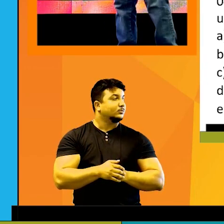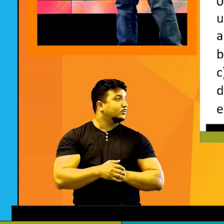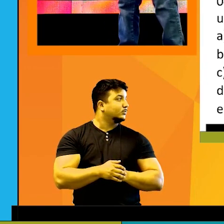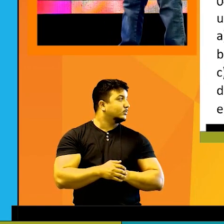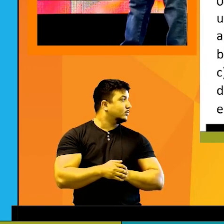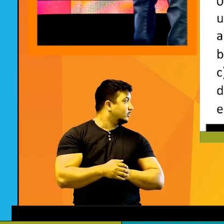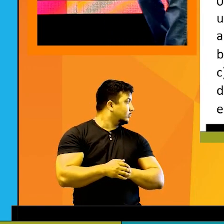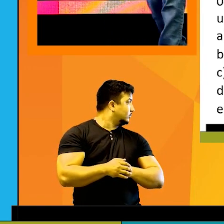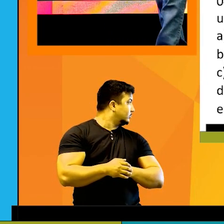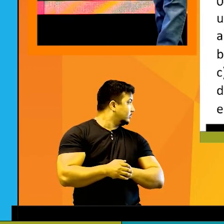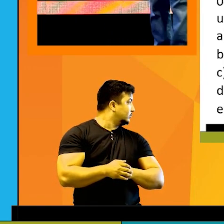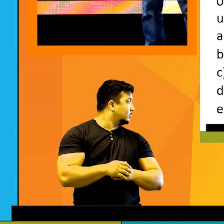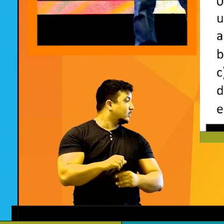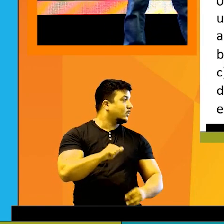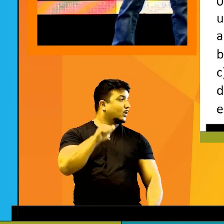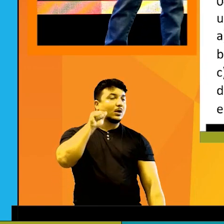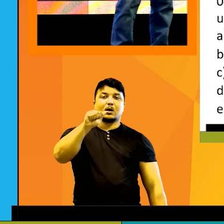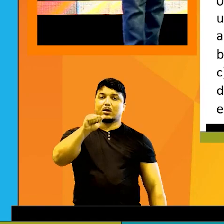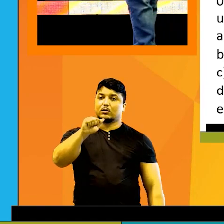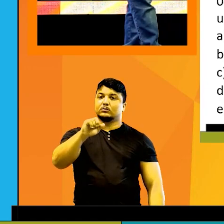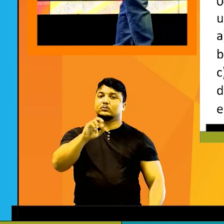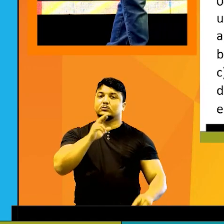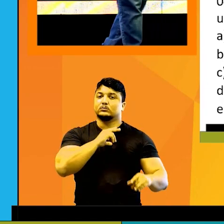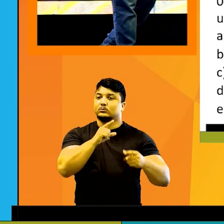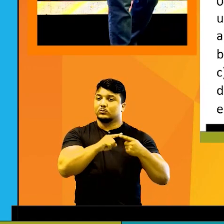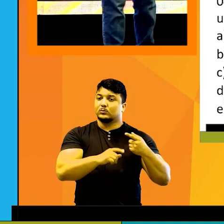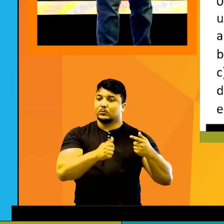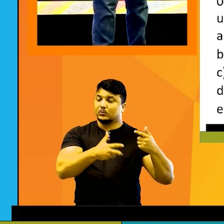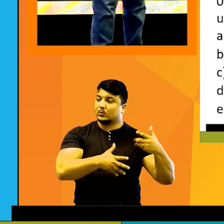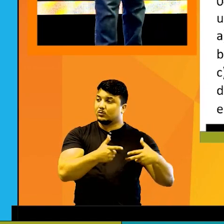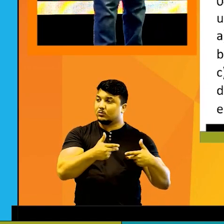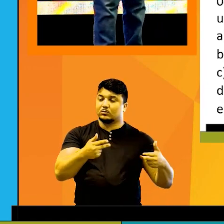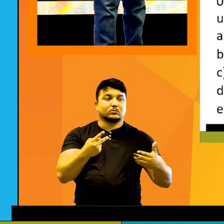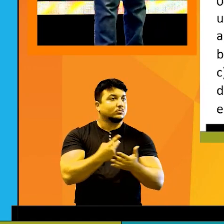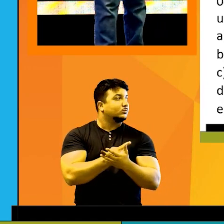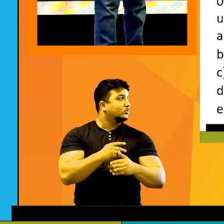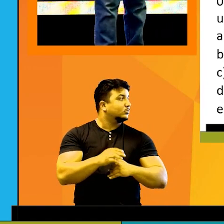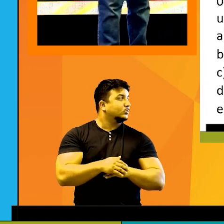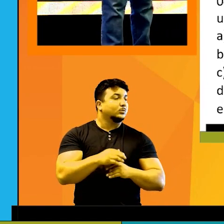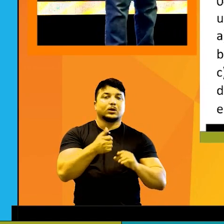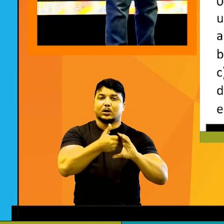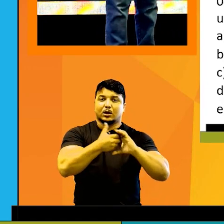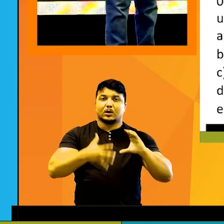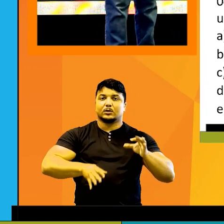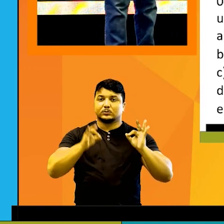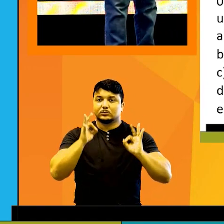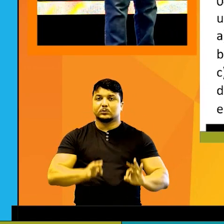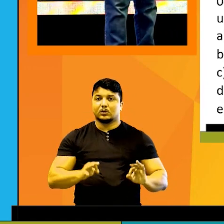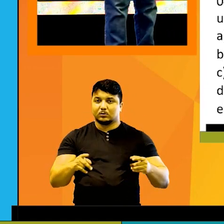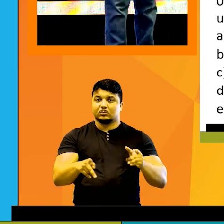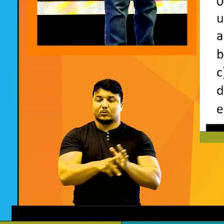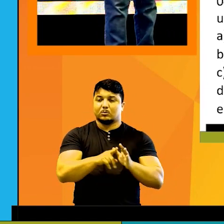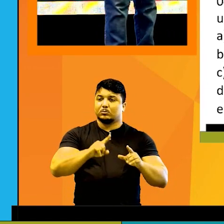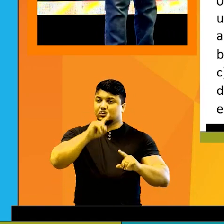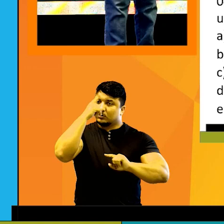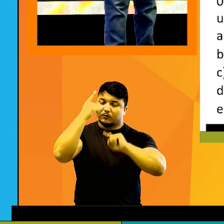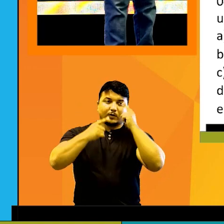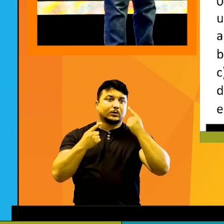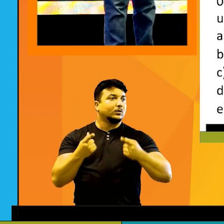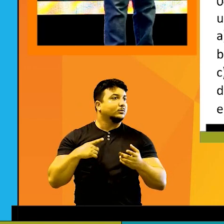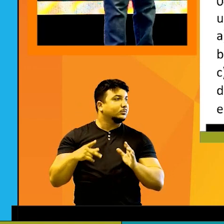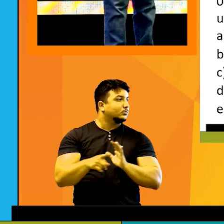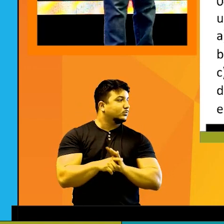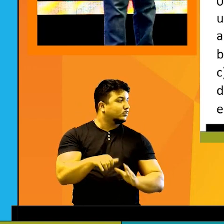A enumeração de objetos e fatos, características típicas de um inventário.